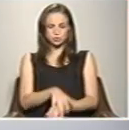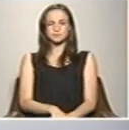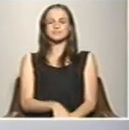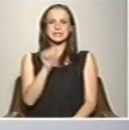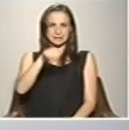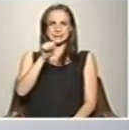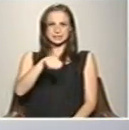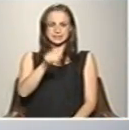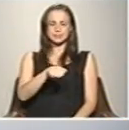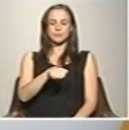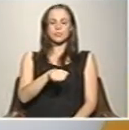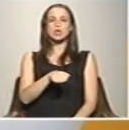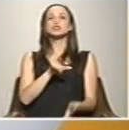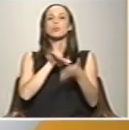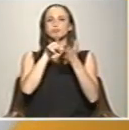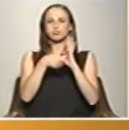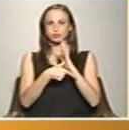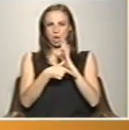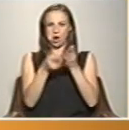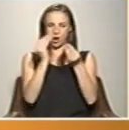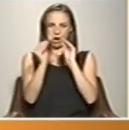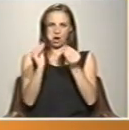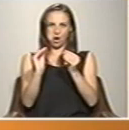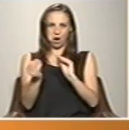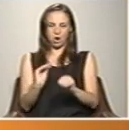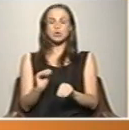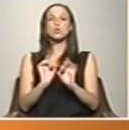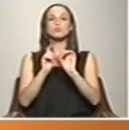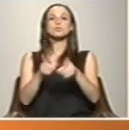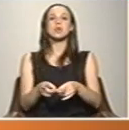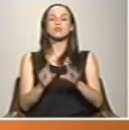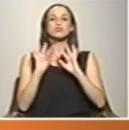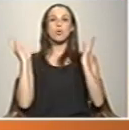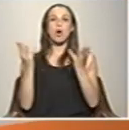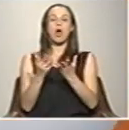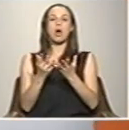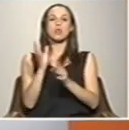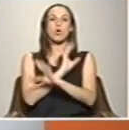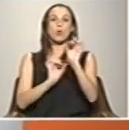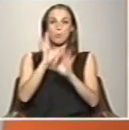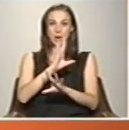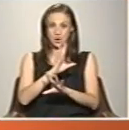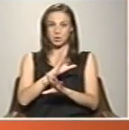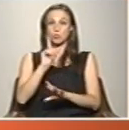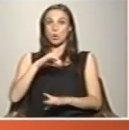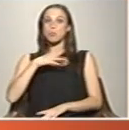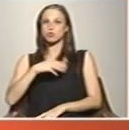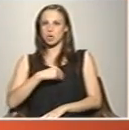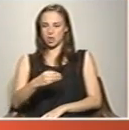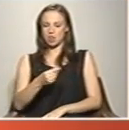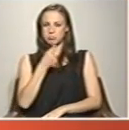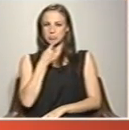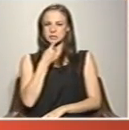a fundamentação do projeto, que começamos pela parte geral europeia e mundial, para se perceber como é